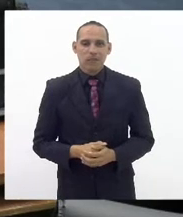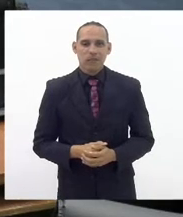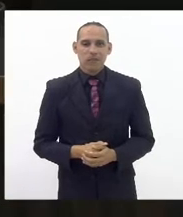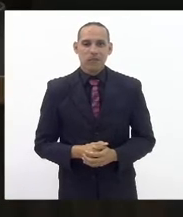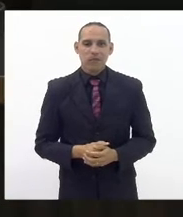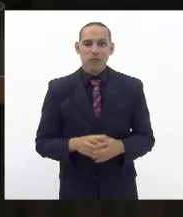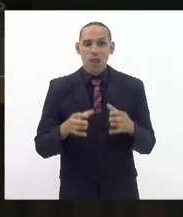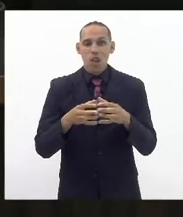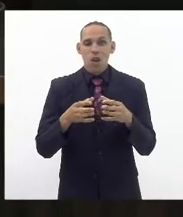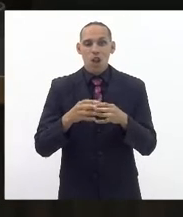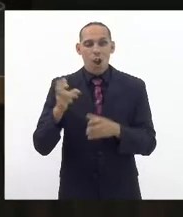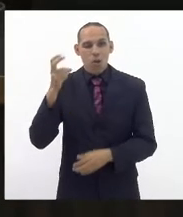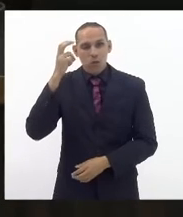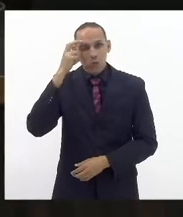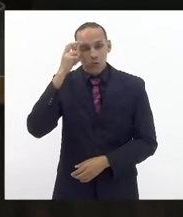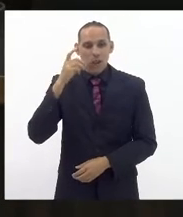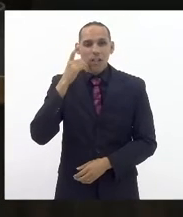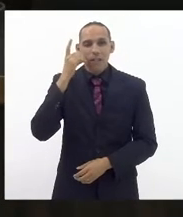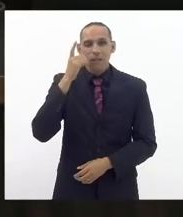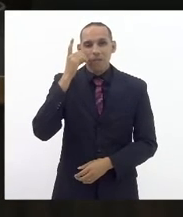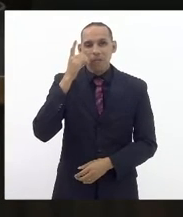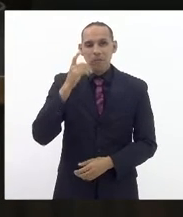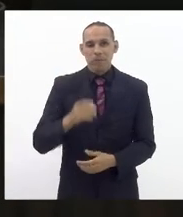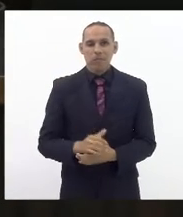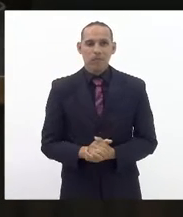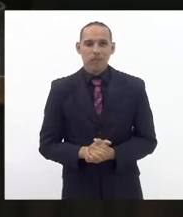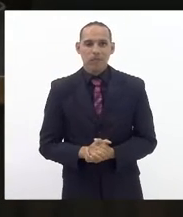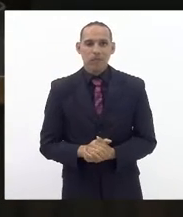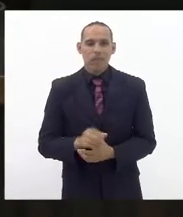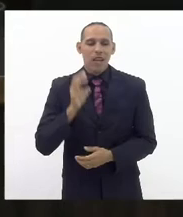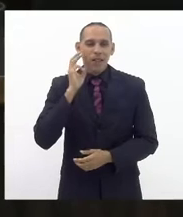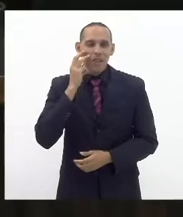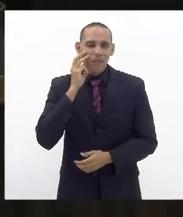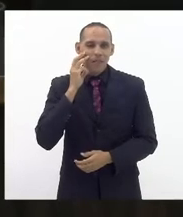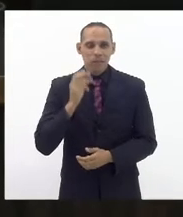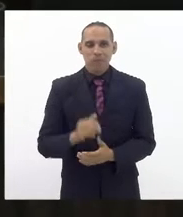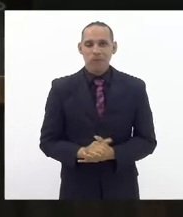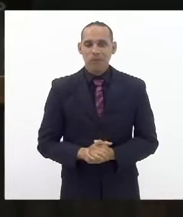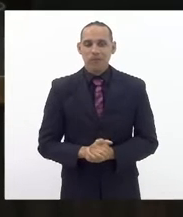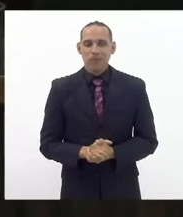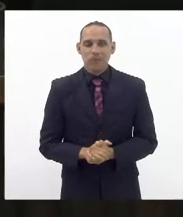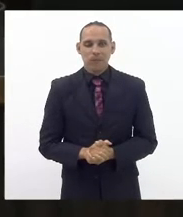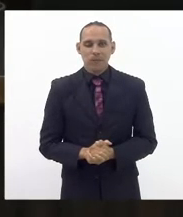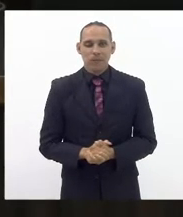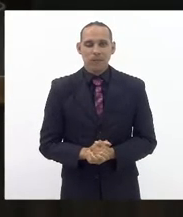Pela Comissão de Cultura, deputado Valdeque Carneiro.